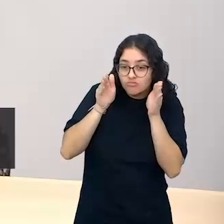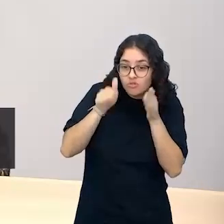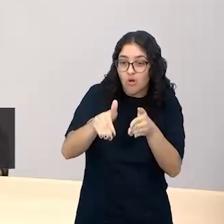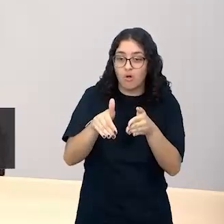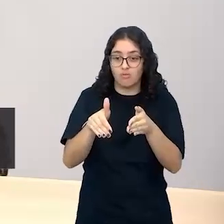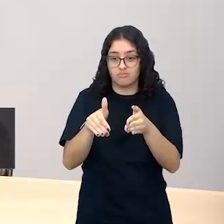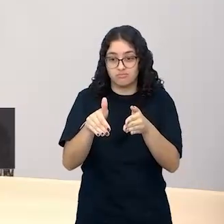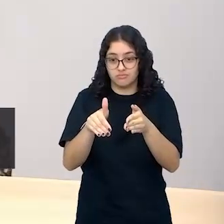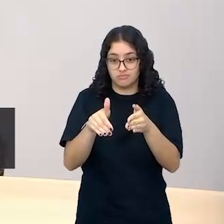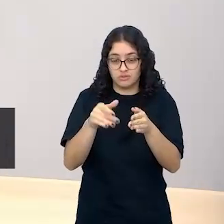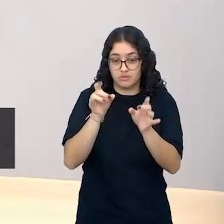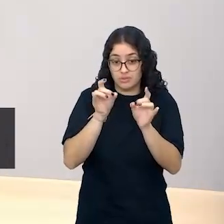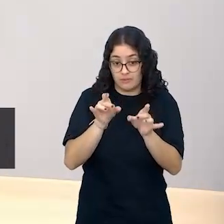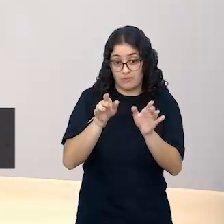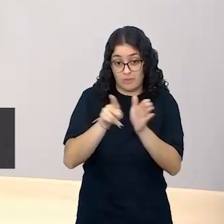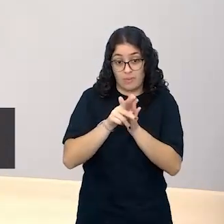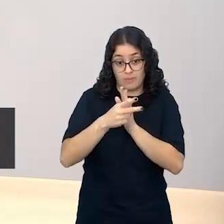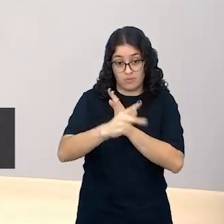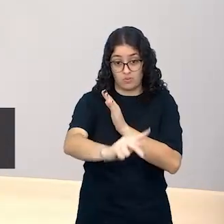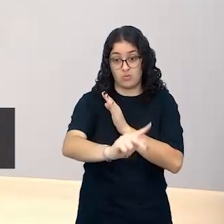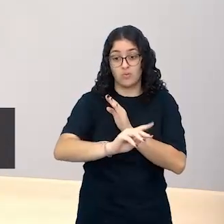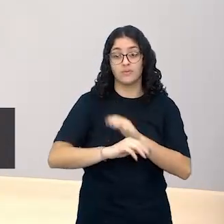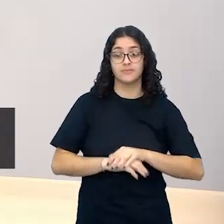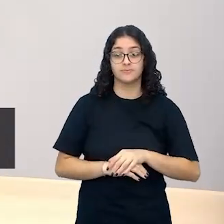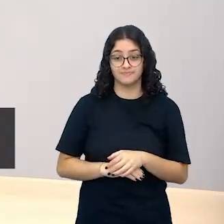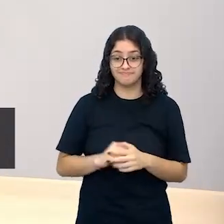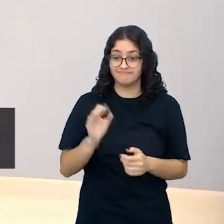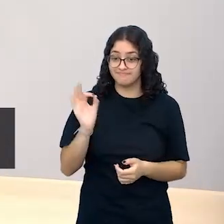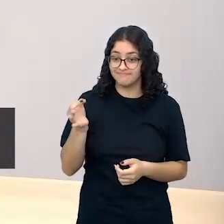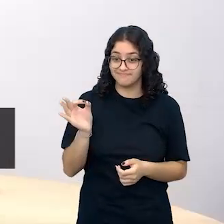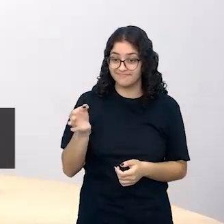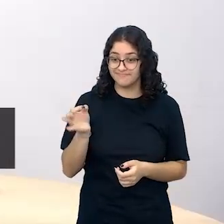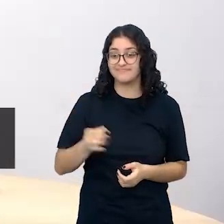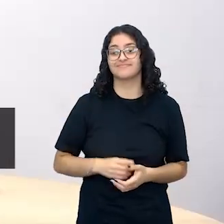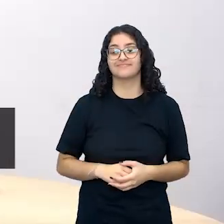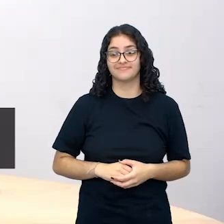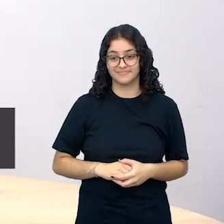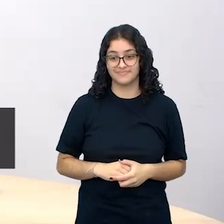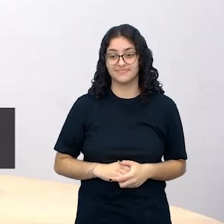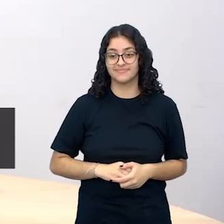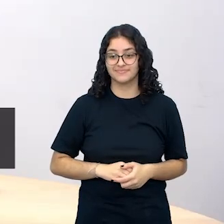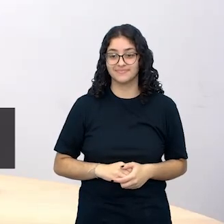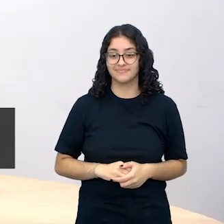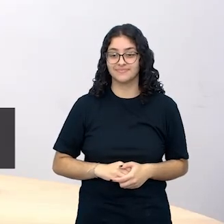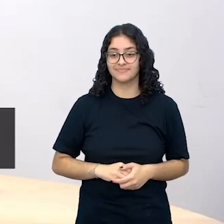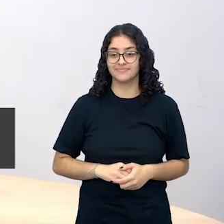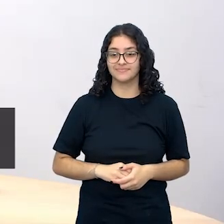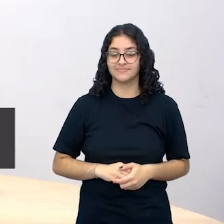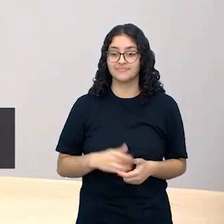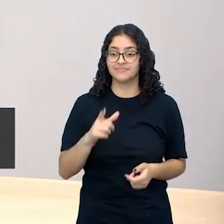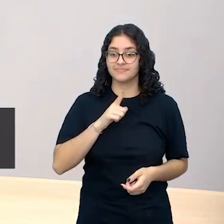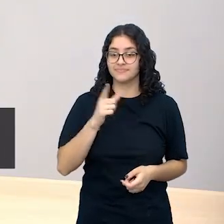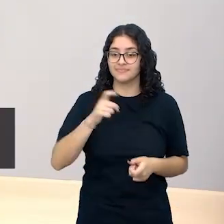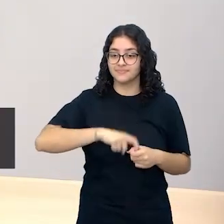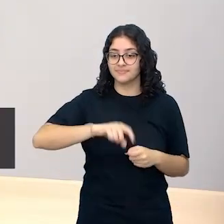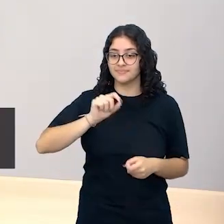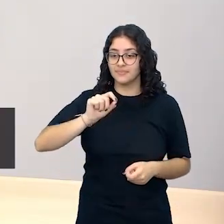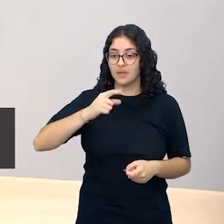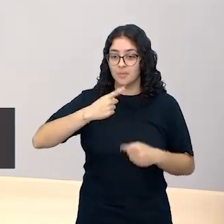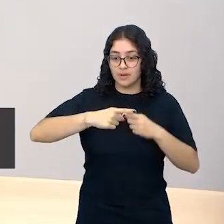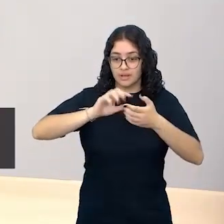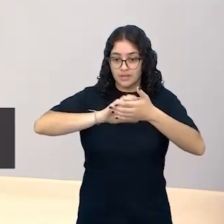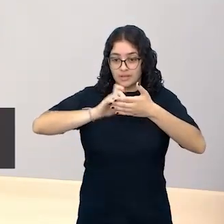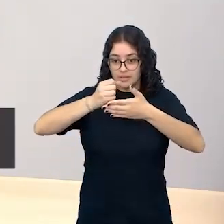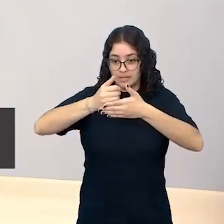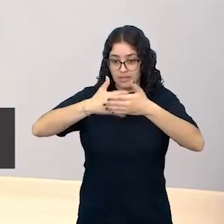está fazendo, de que forma está fazendo. Certo, Kimi? Certo. Aí a gente voltou lá porque o chat estava